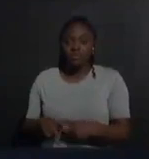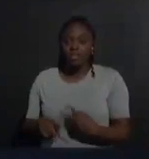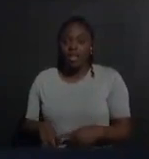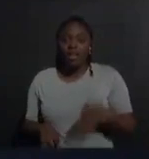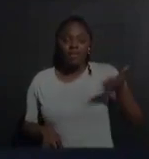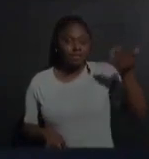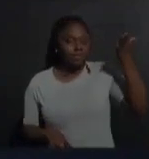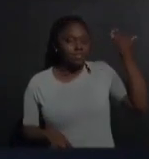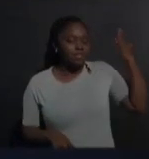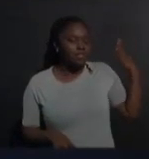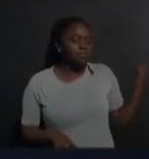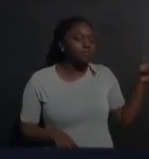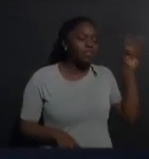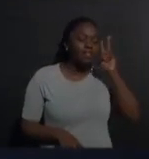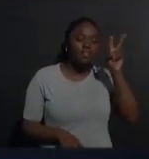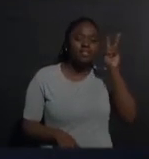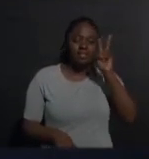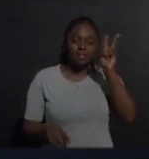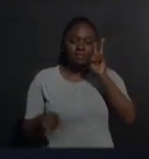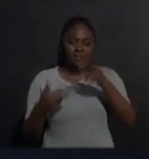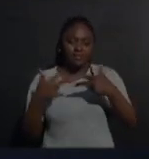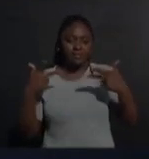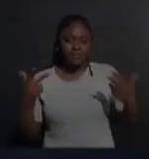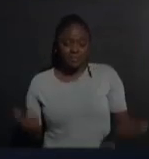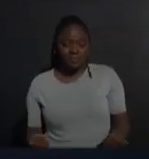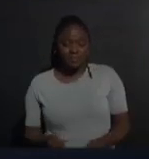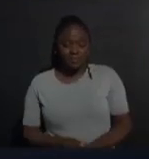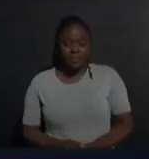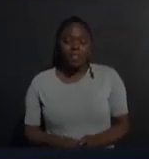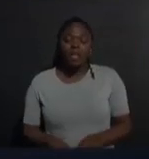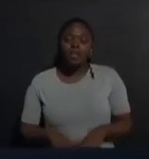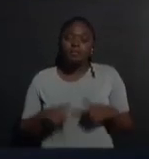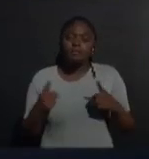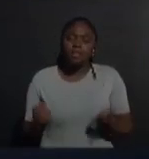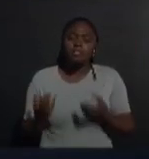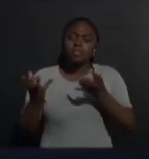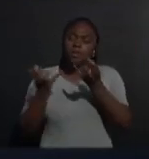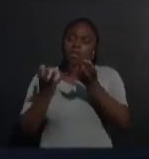Ah, eu lembro de tanta coisa, mas eu quero muito mais.